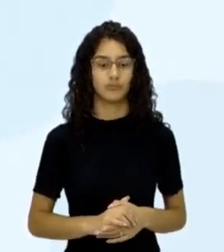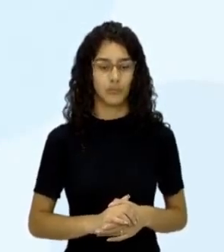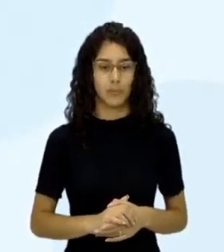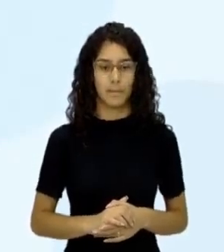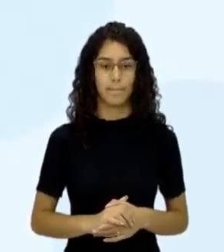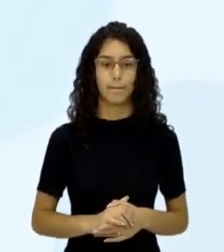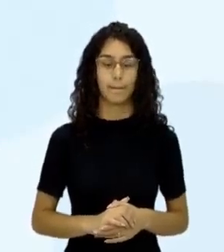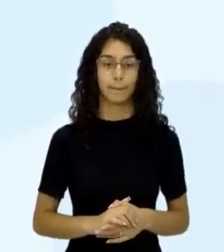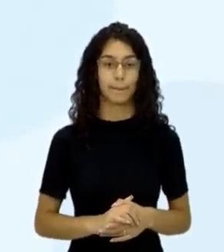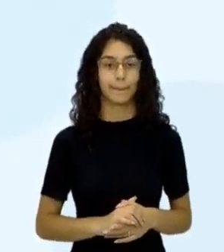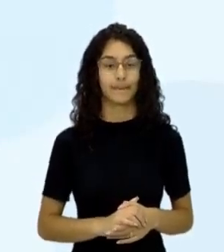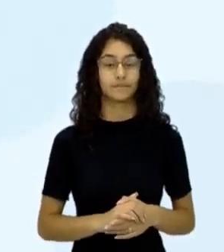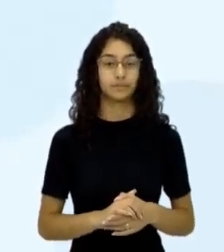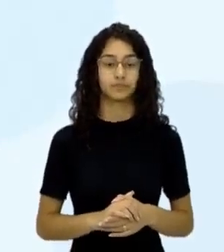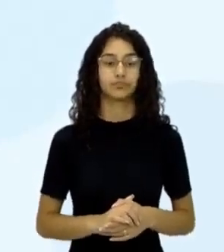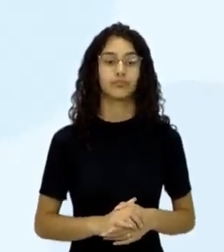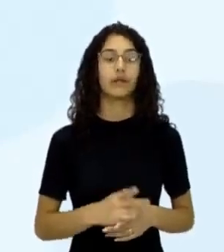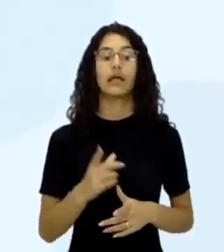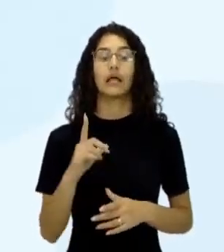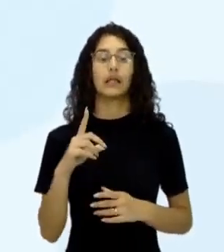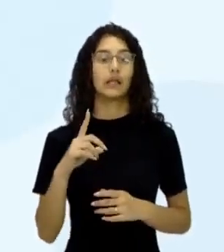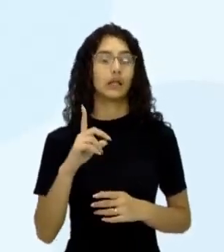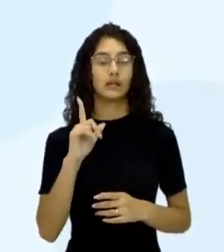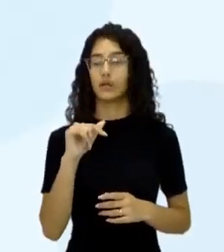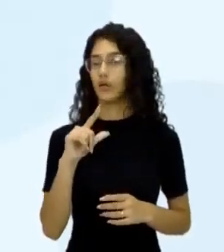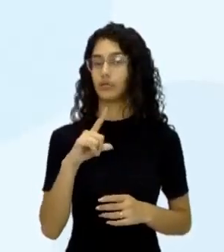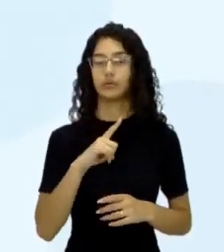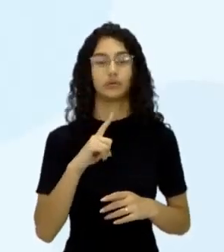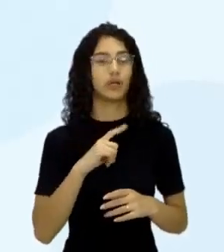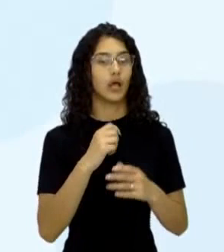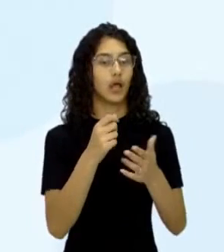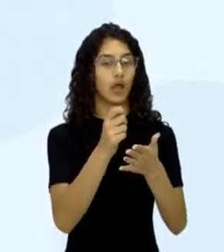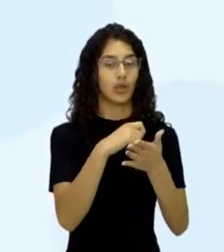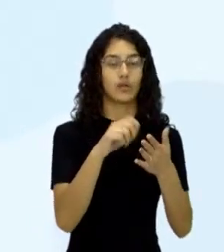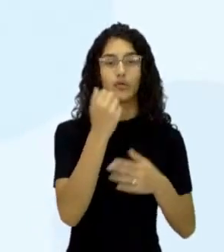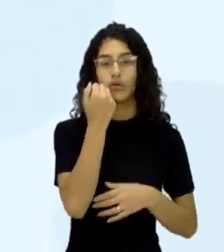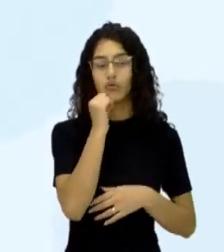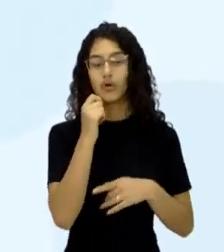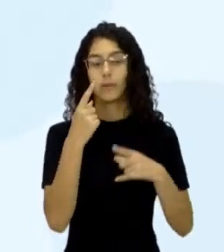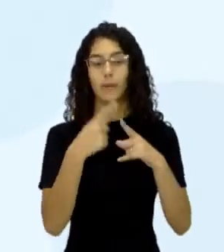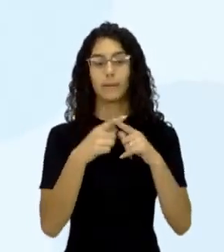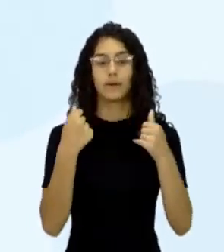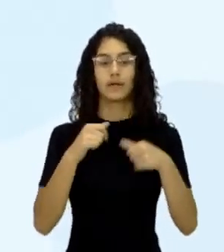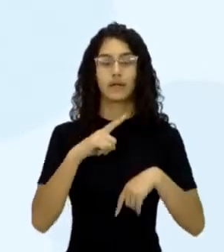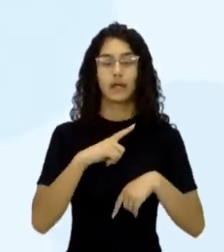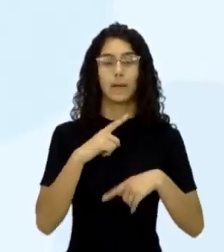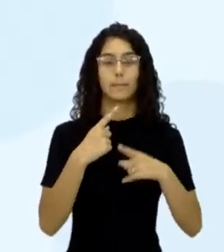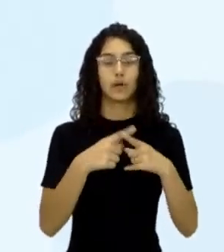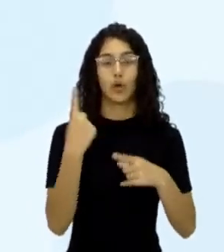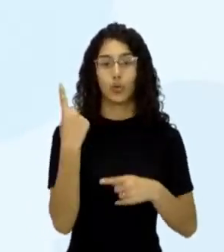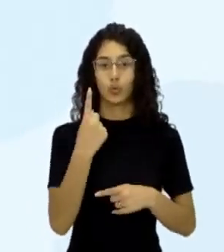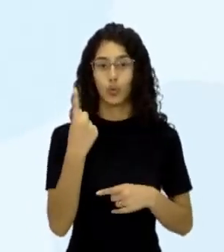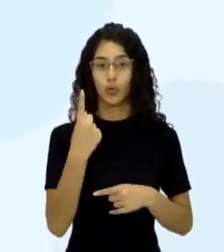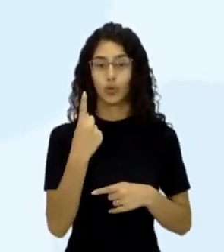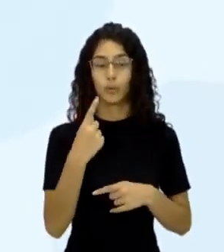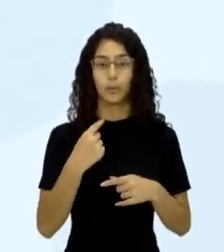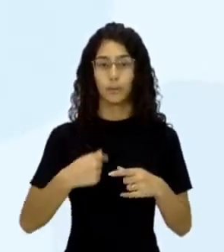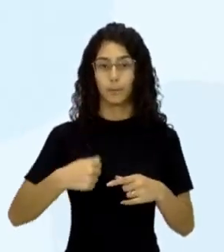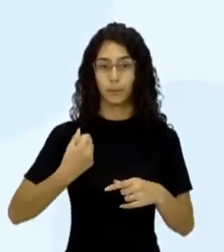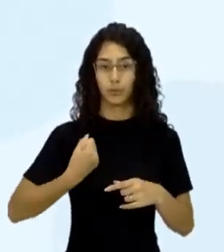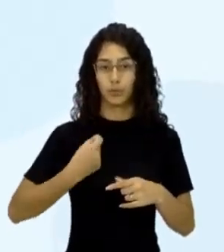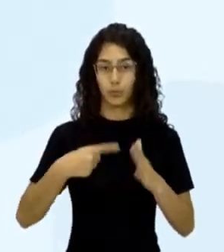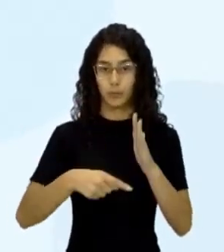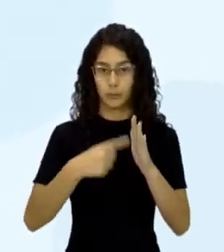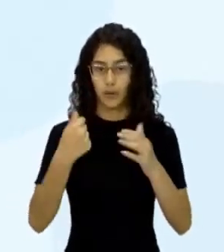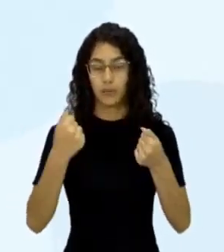0,00056. Vamos lá, ele não está em notação científica, porque para estar em notação científica, o primeiro número tem que ser de 1 a 9. Onde eu